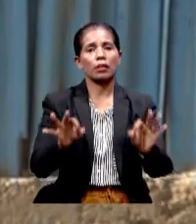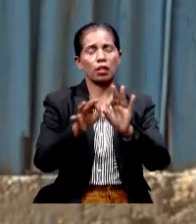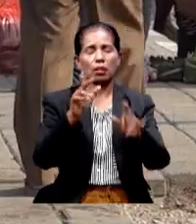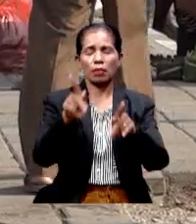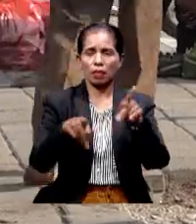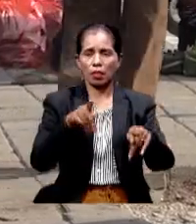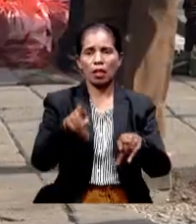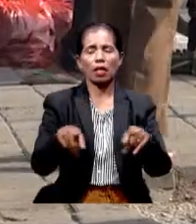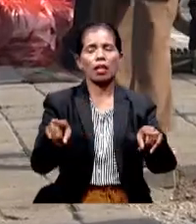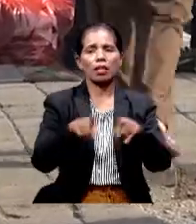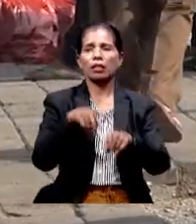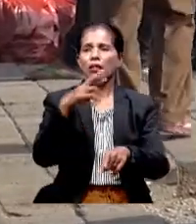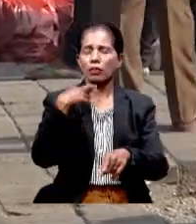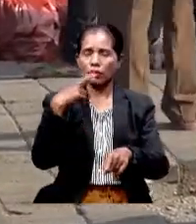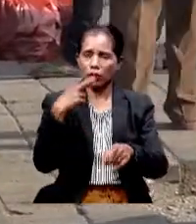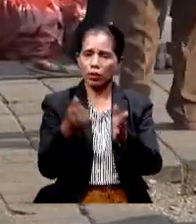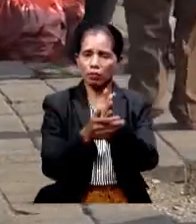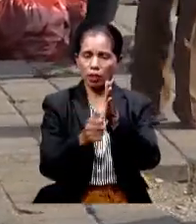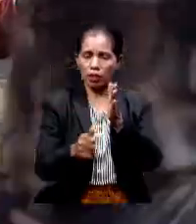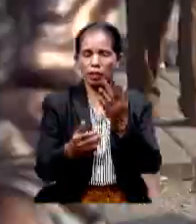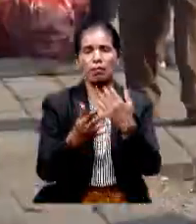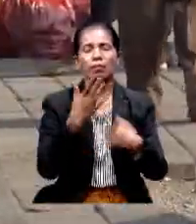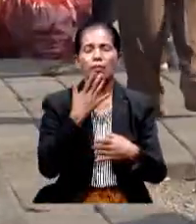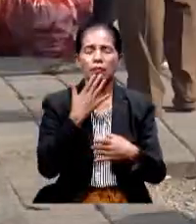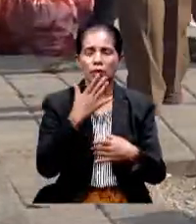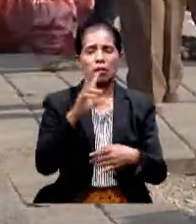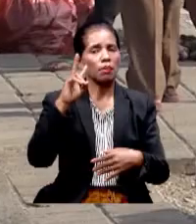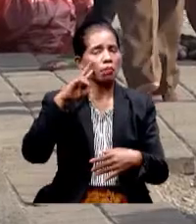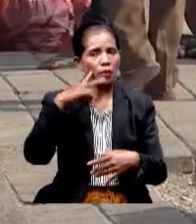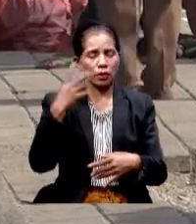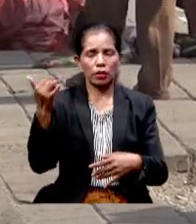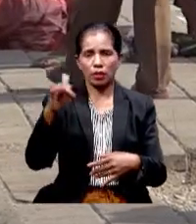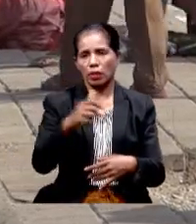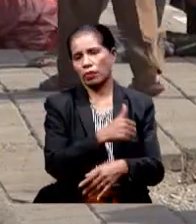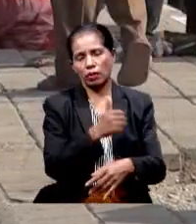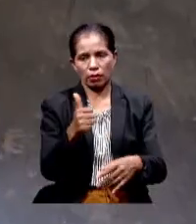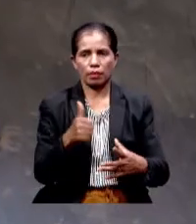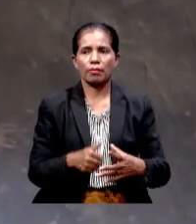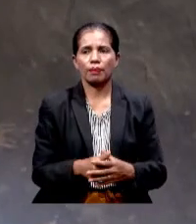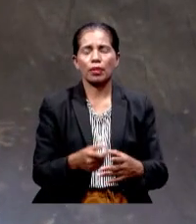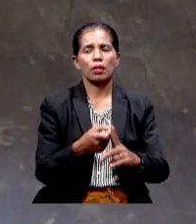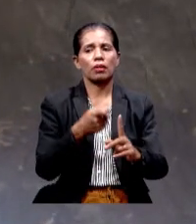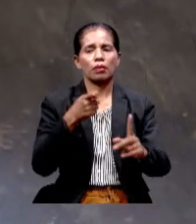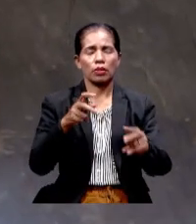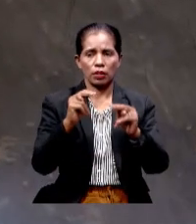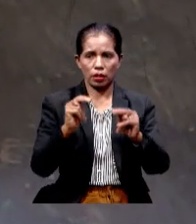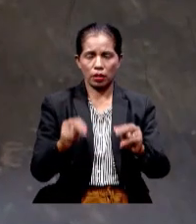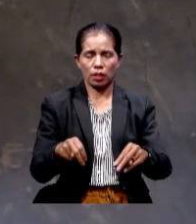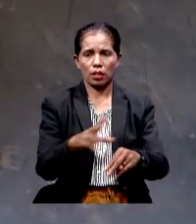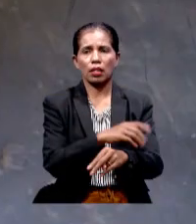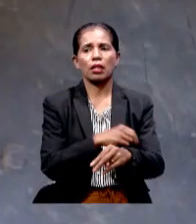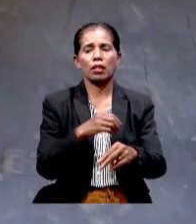maka nesan fos, mina, masimidar, modo sira no siluktan. Usi necessidade básico